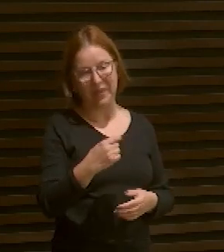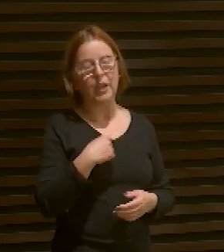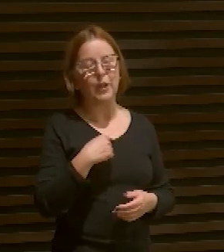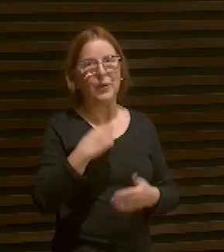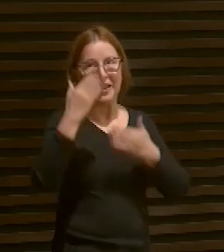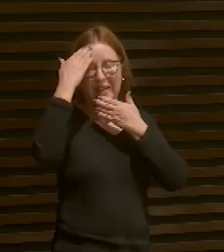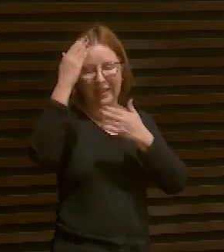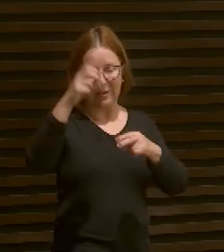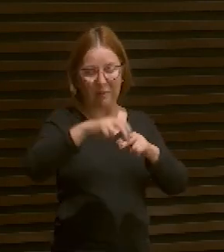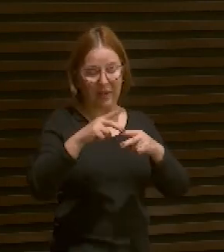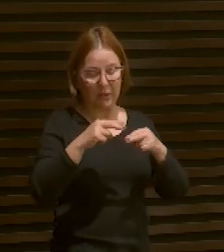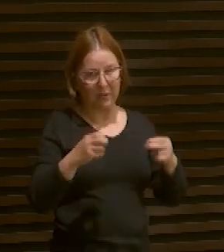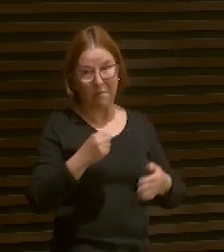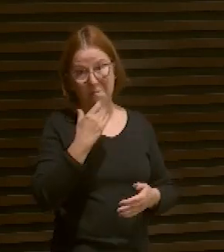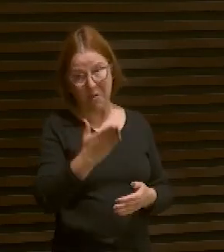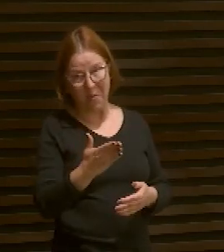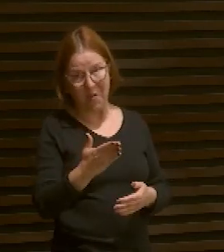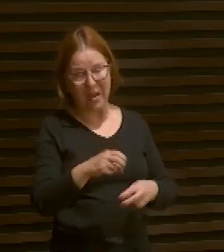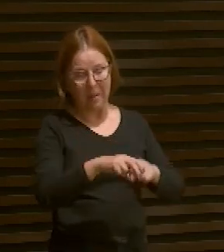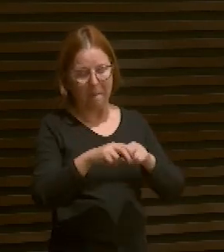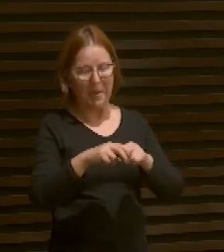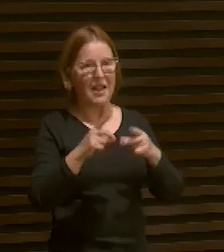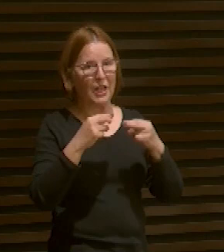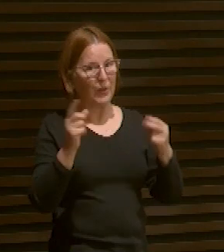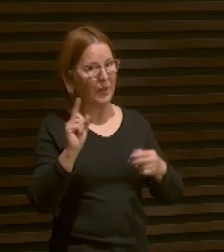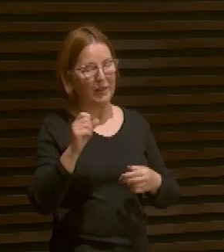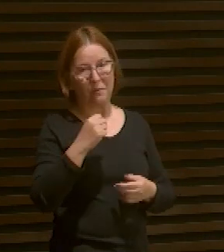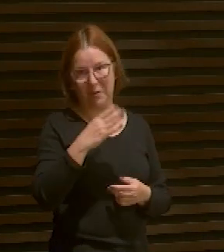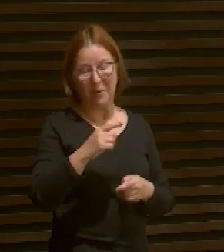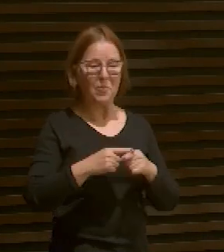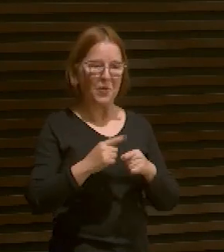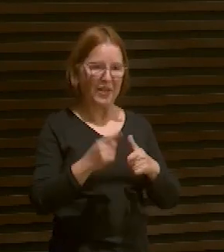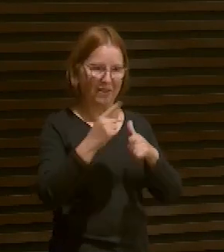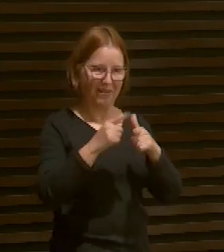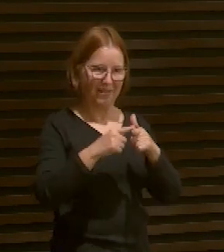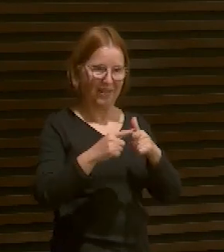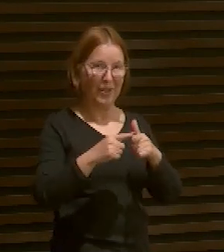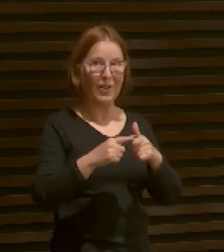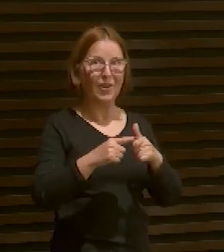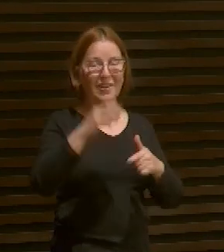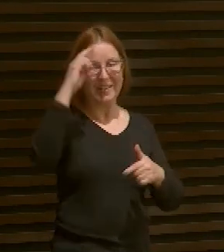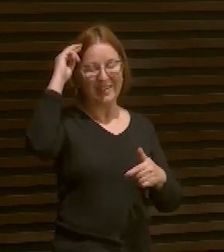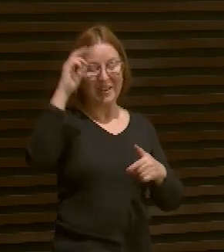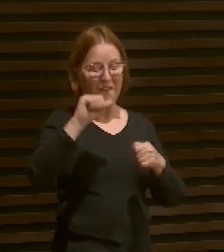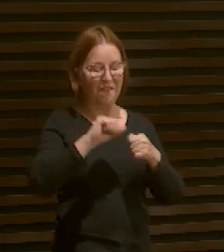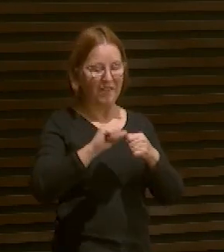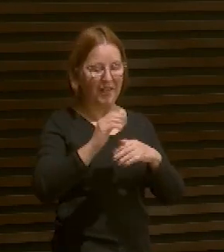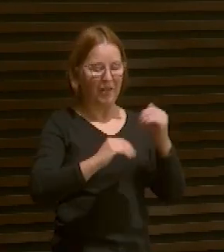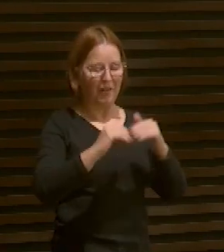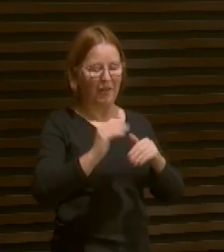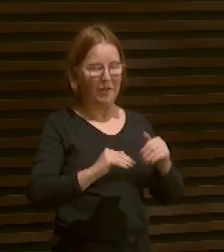e quando estiver ruim. Porque é na tribulação que o Senhor trabalha comigo e me faz crescer. Desde